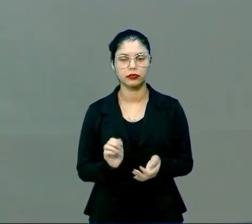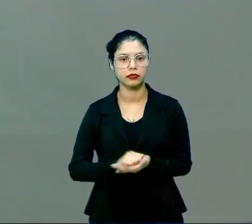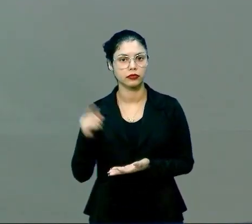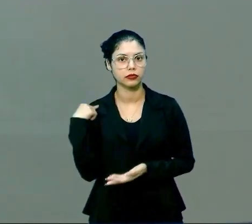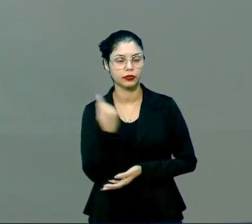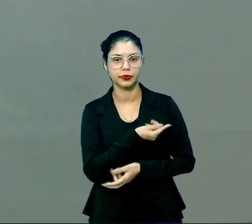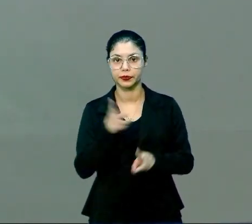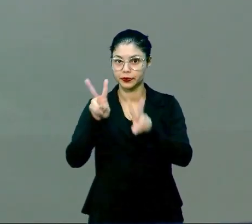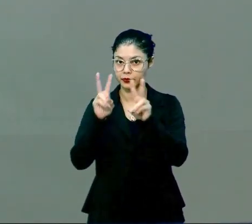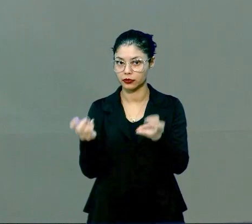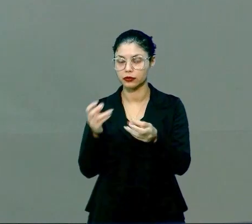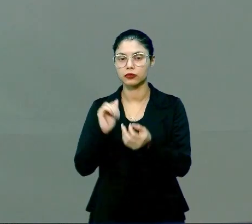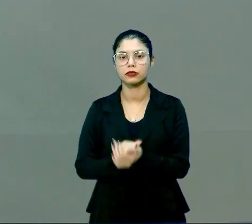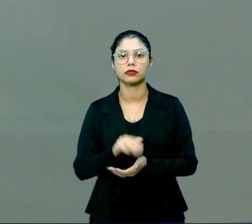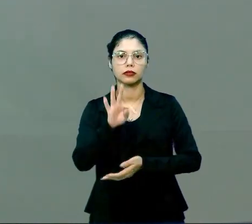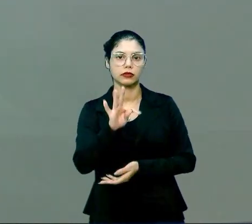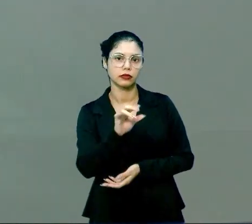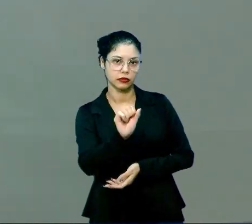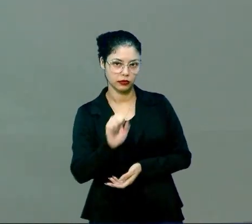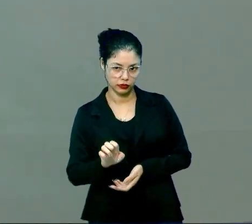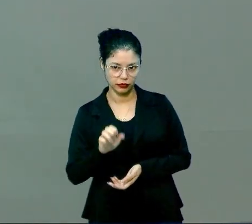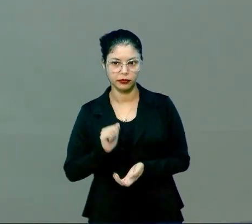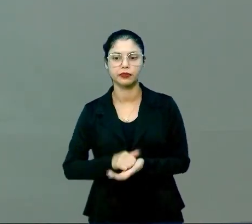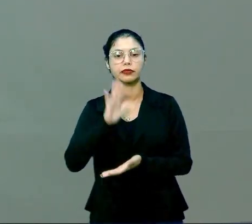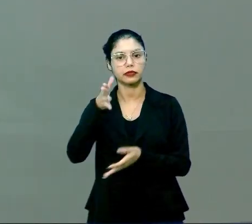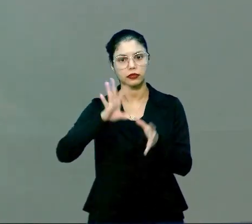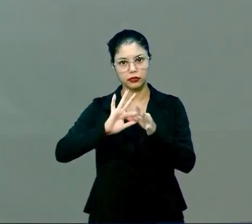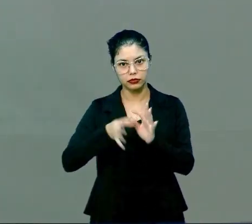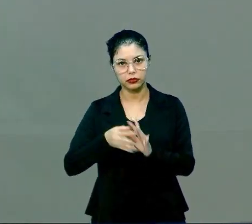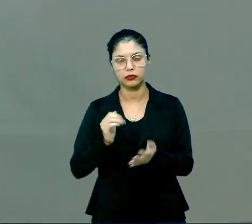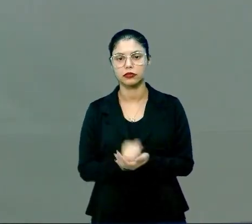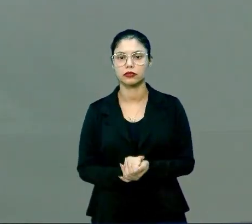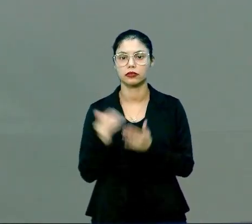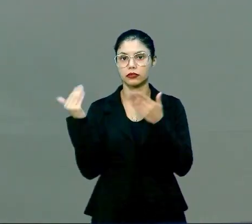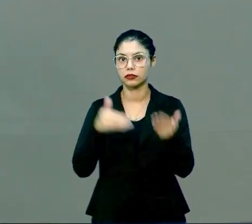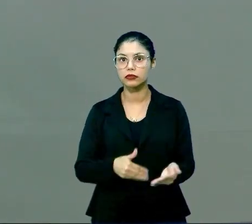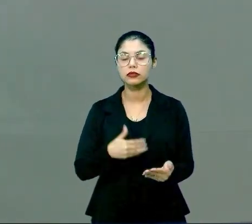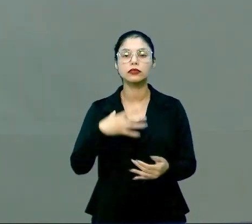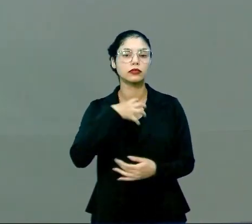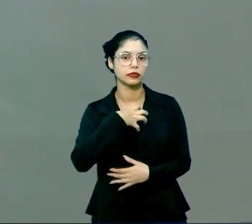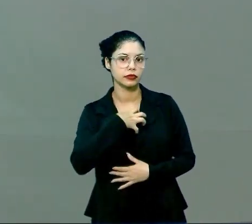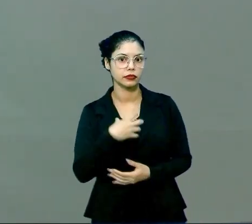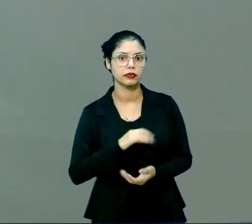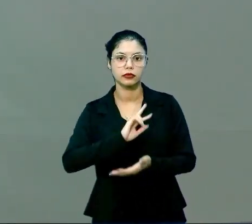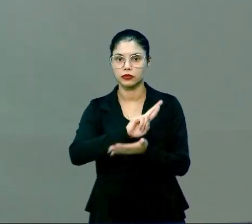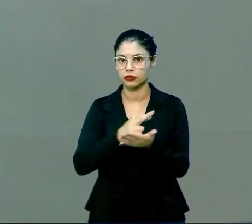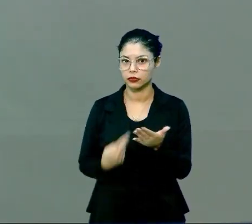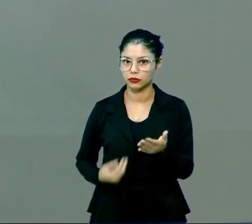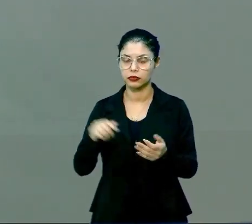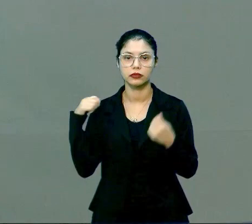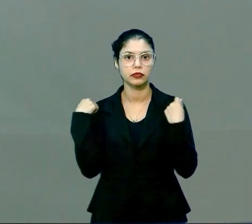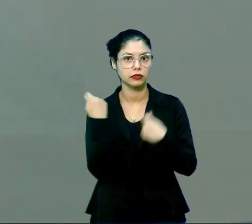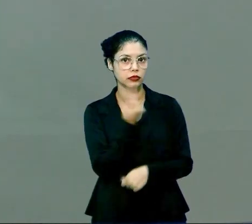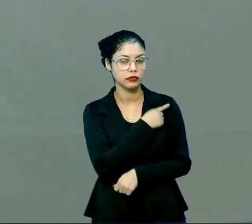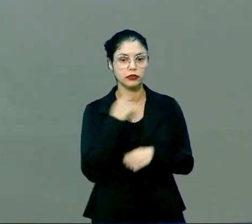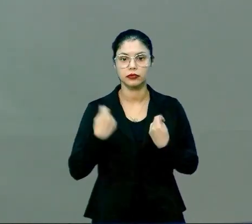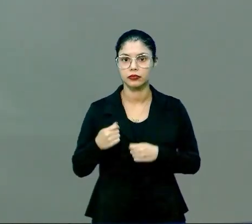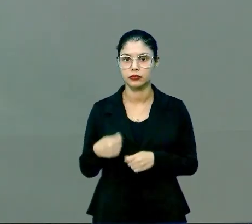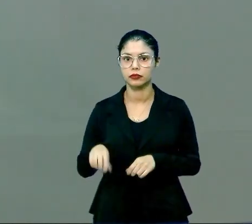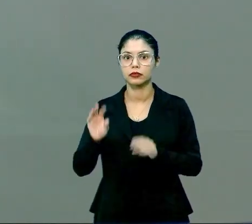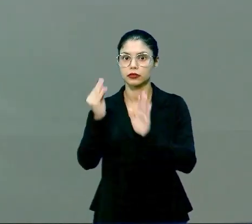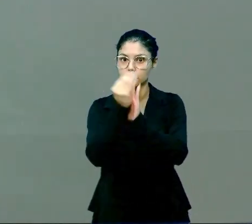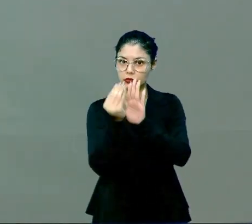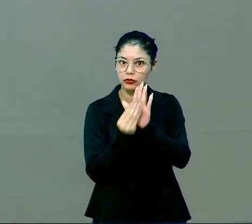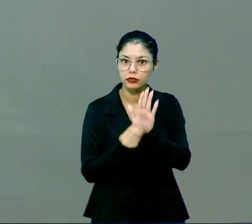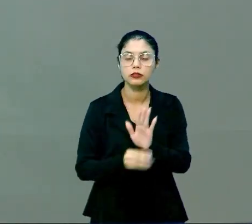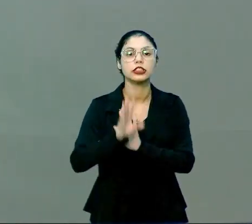nosso tema, a nossa tese, nós já contextualizamos. Chegamos ao momento da redação em que nós precisamos trazer